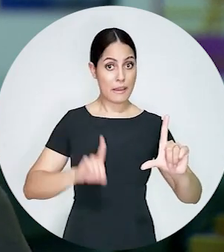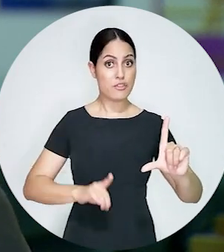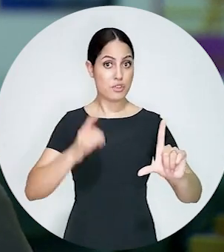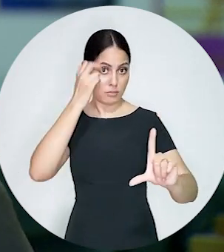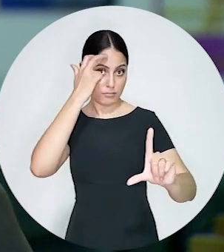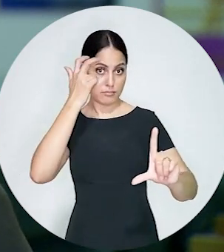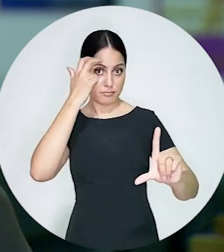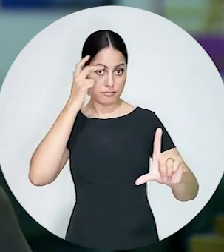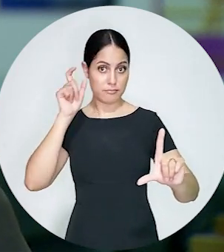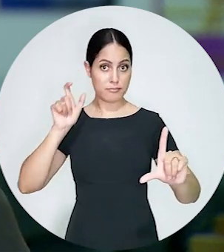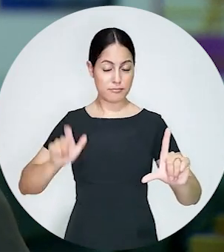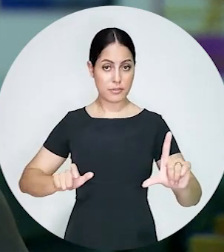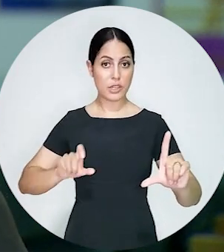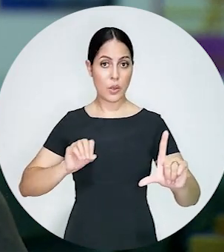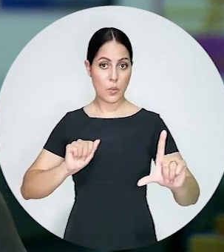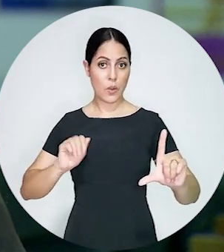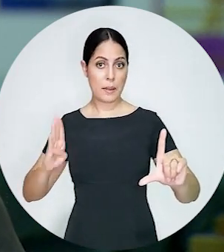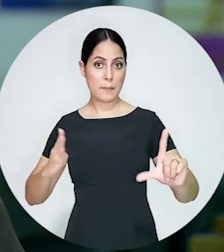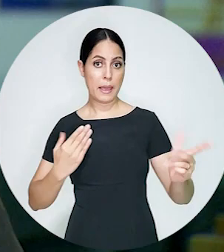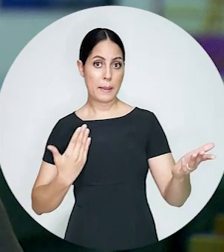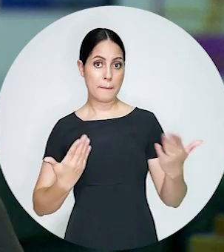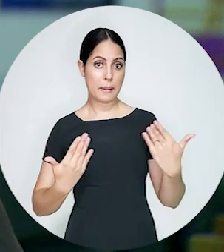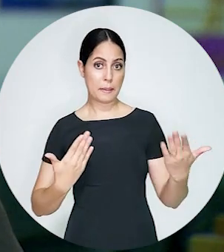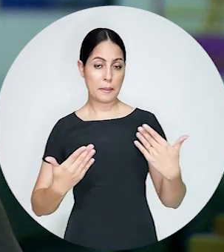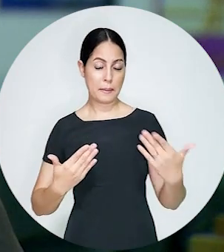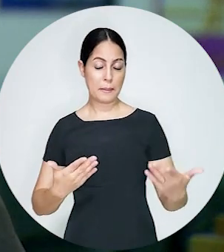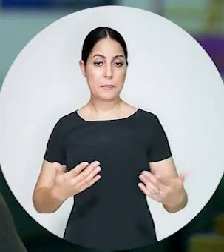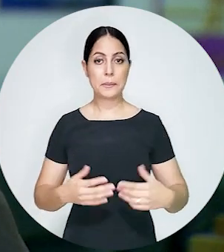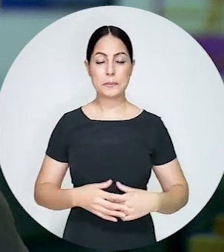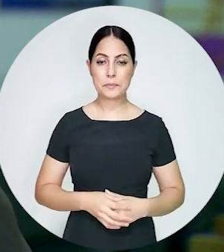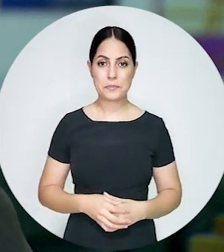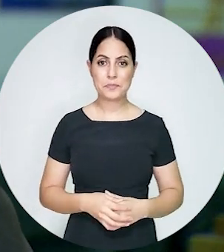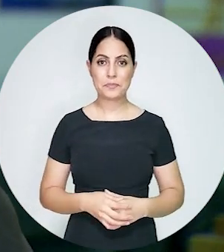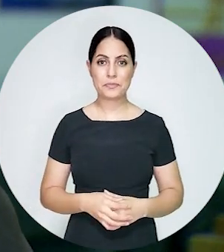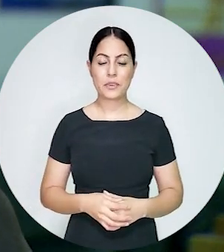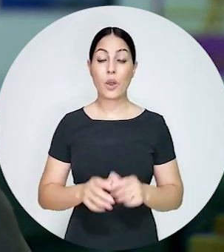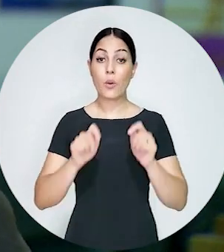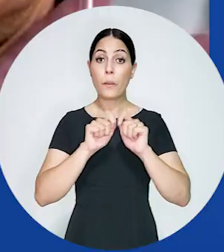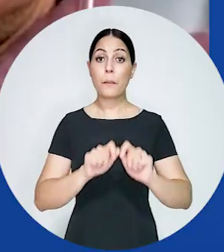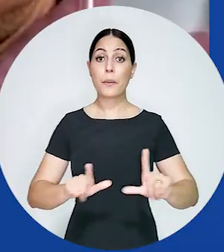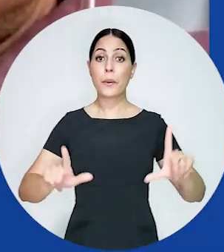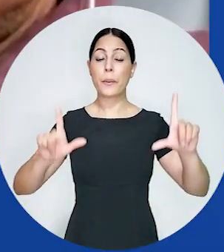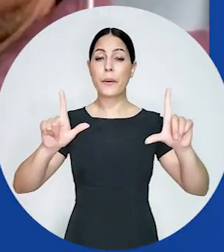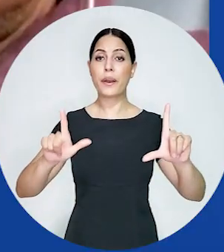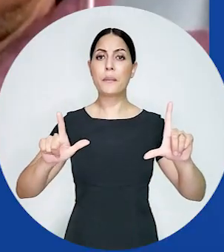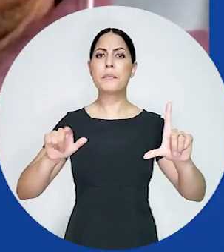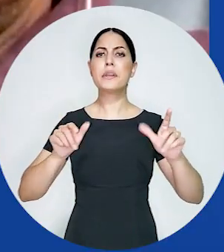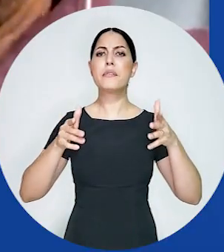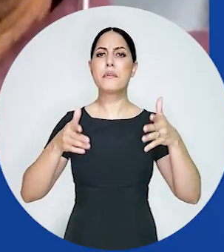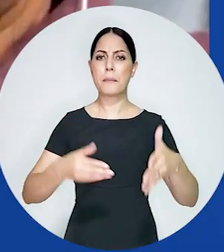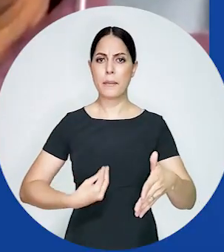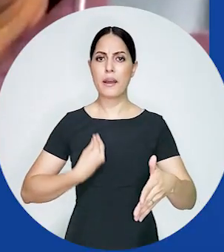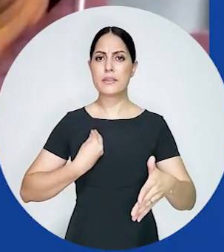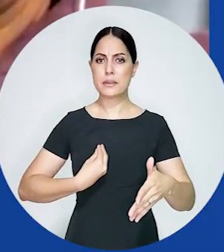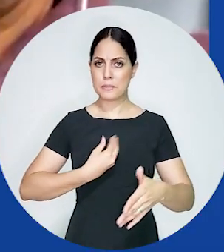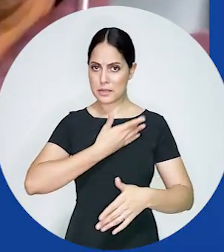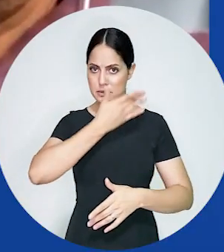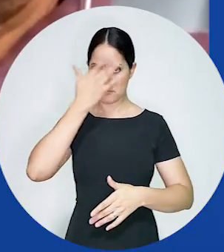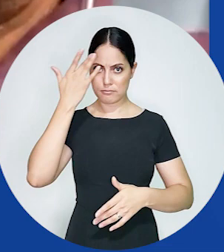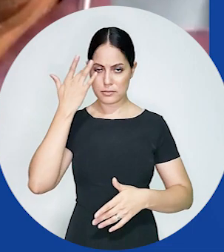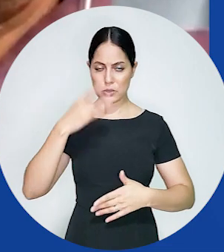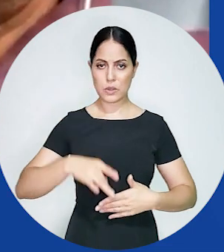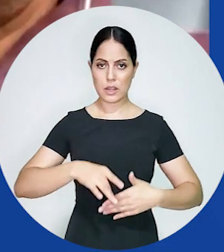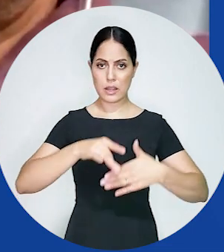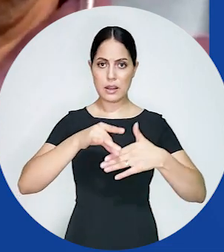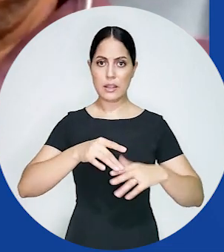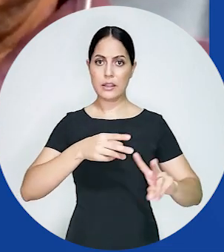em Ordem, com a mediação do presidente nacional da OAB, Felipe Santa Cruz. O programa contou com a participação do